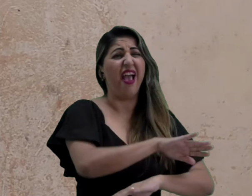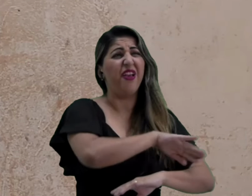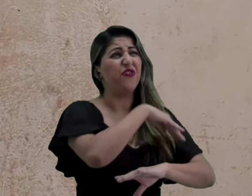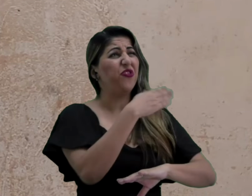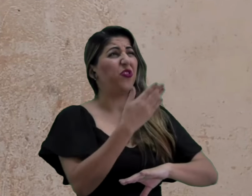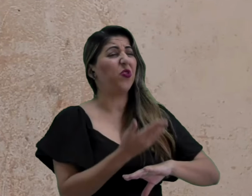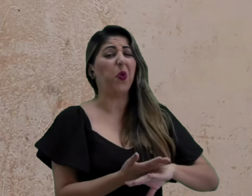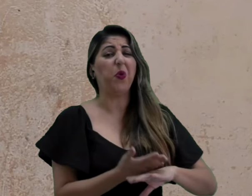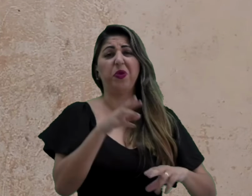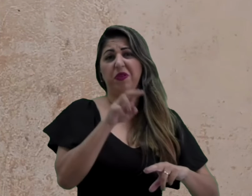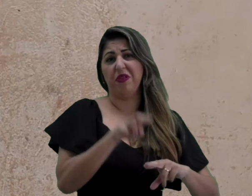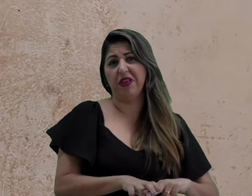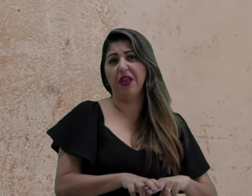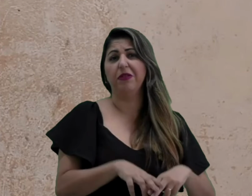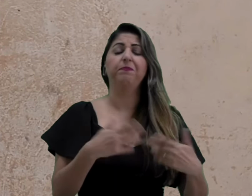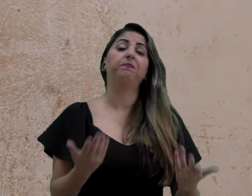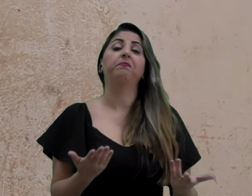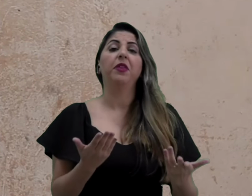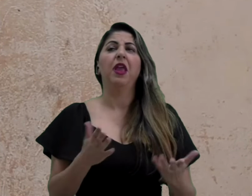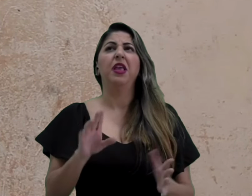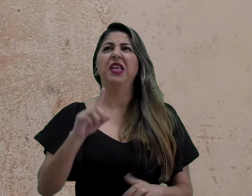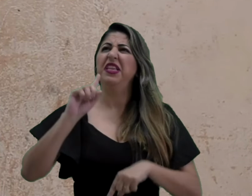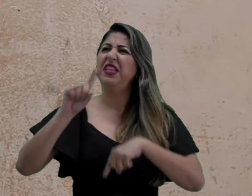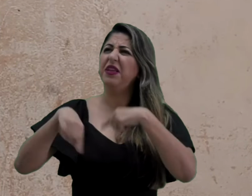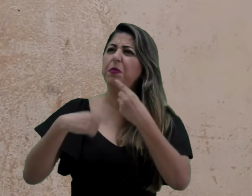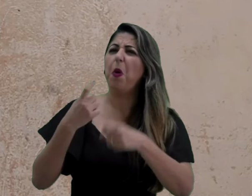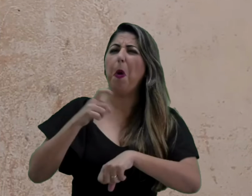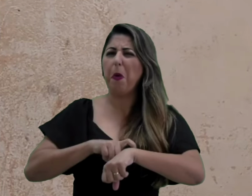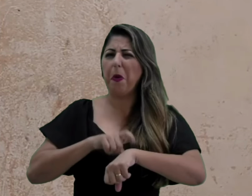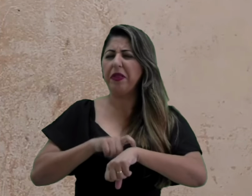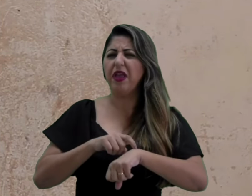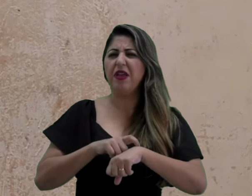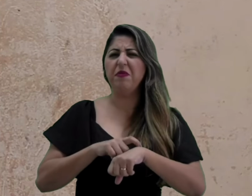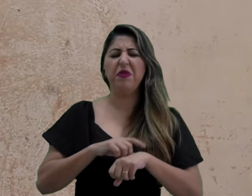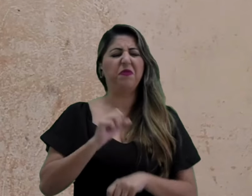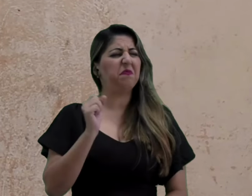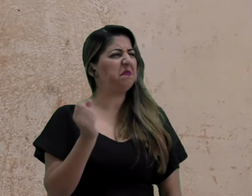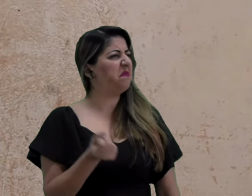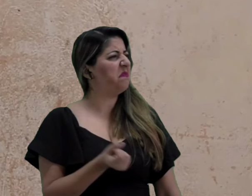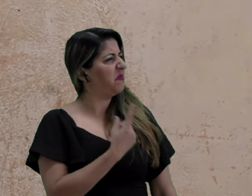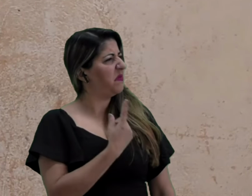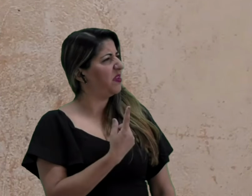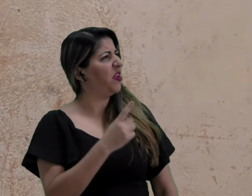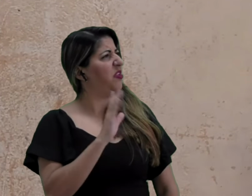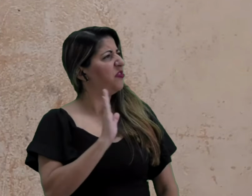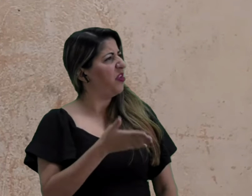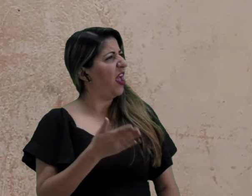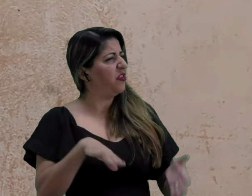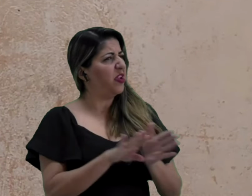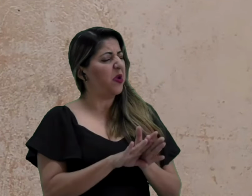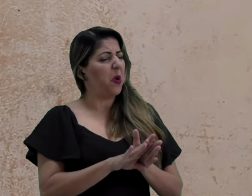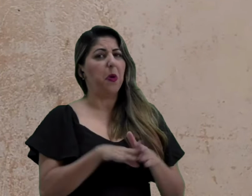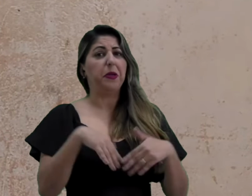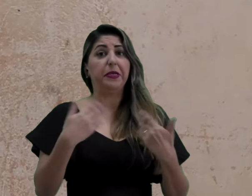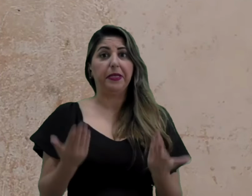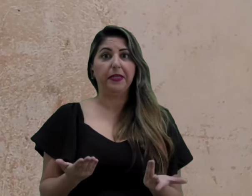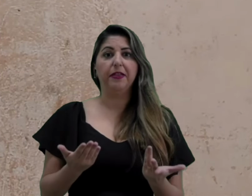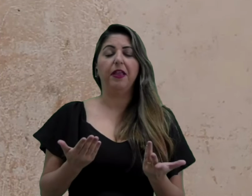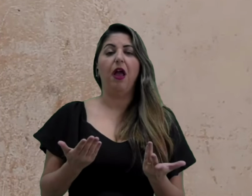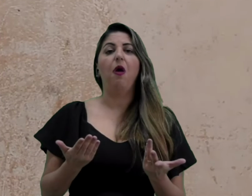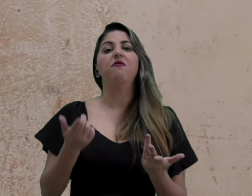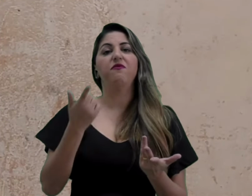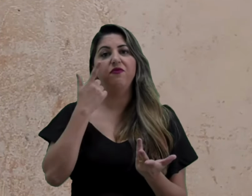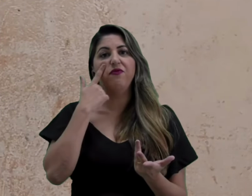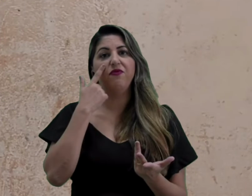Já? Todo dia ela ligava um motivo diferente. Então, revelou-se o mistério pela boca de um senhor que tinha um